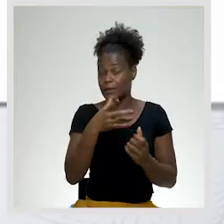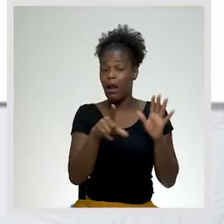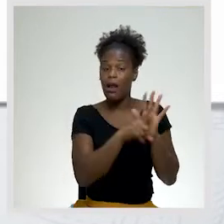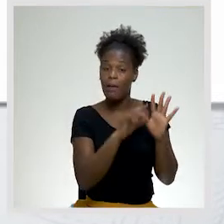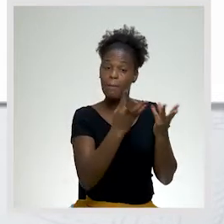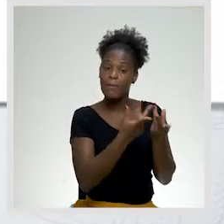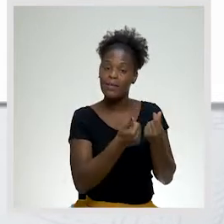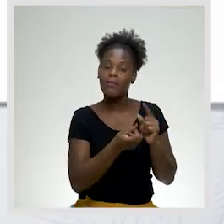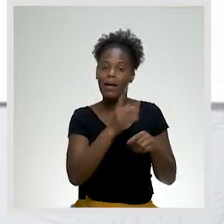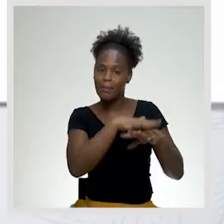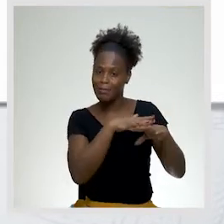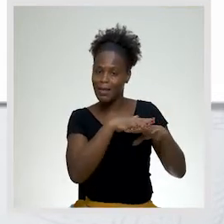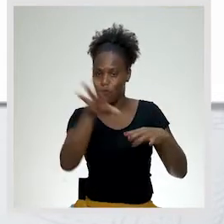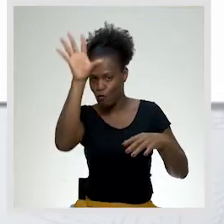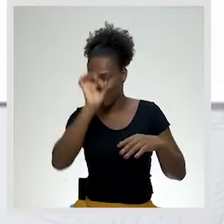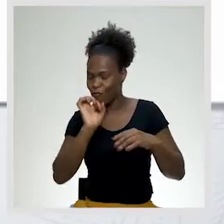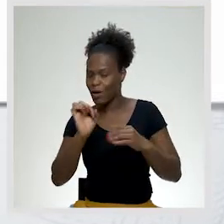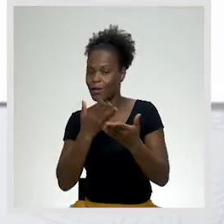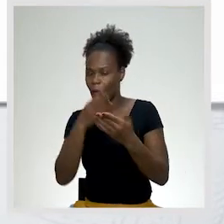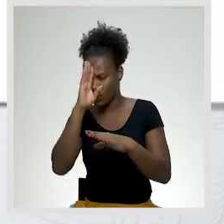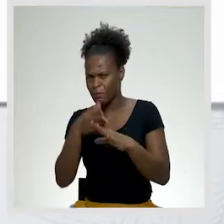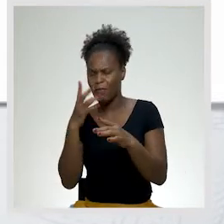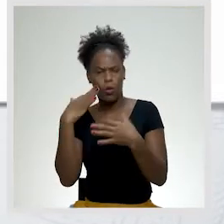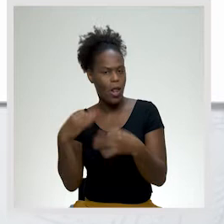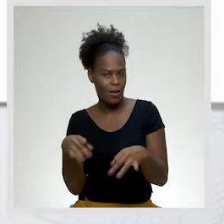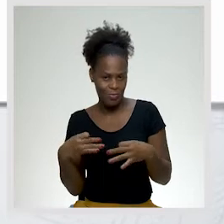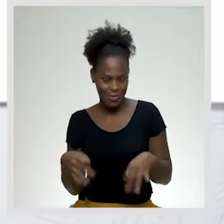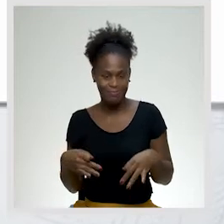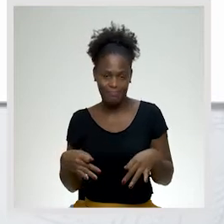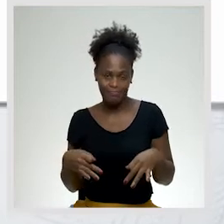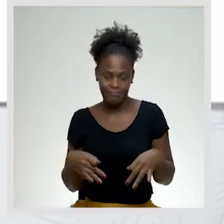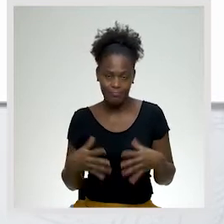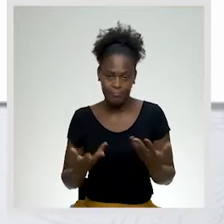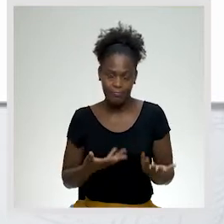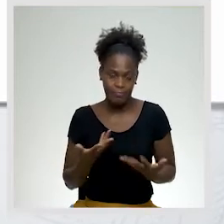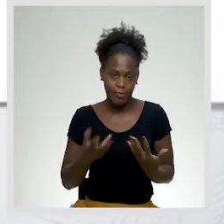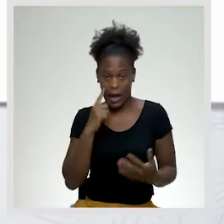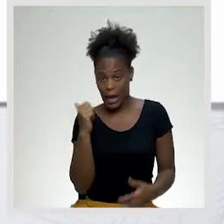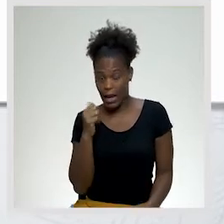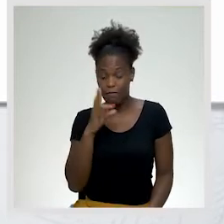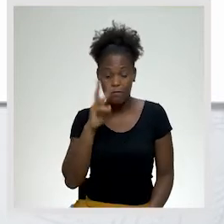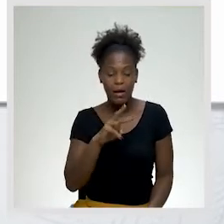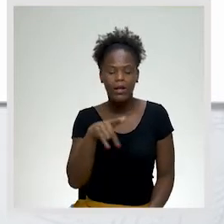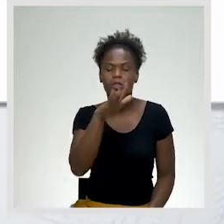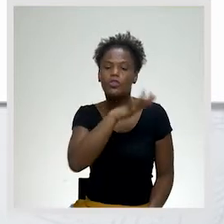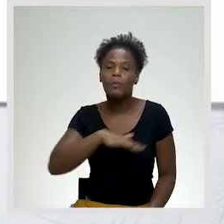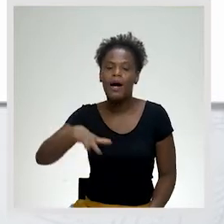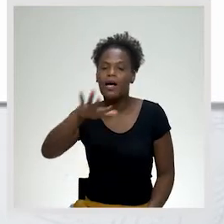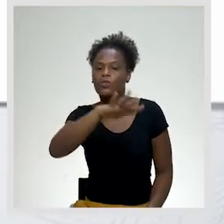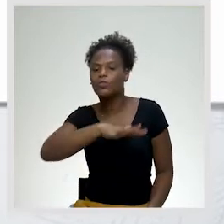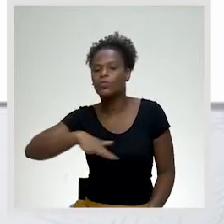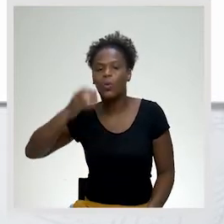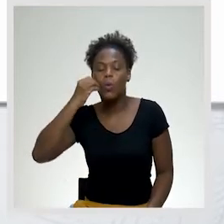que governam os fenómenos naturais. Ele identifica o espaço físico com